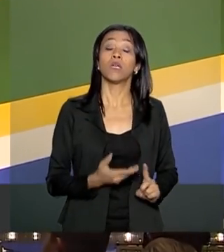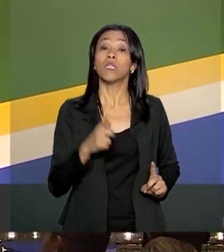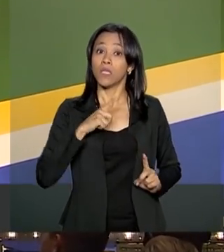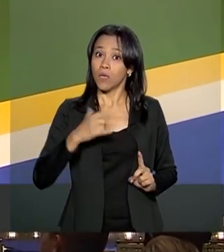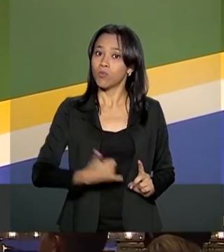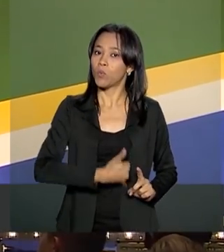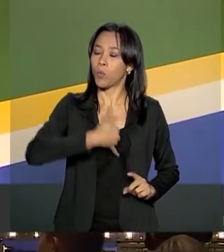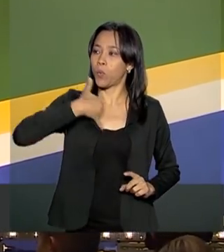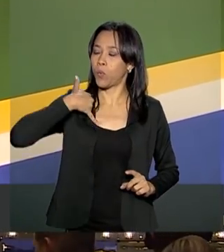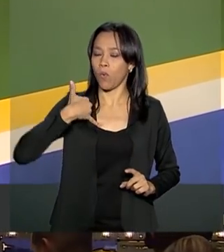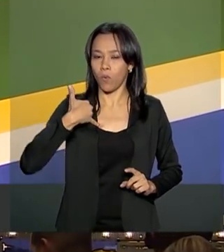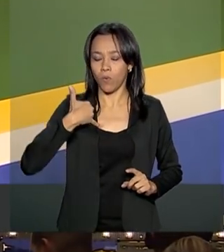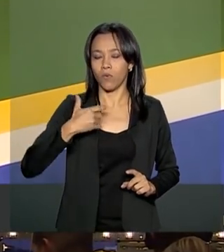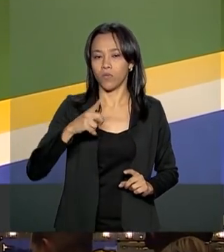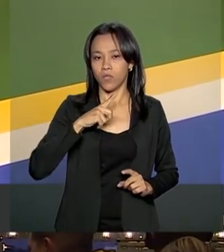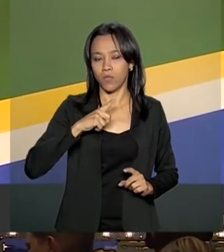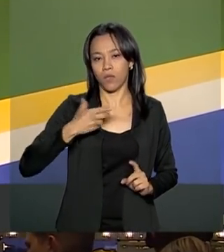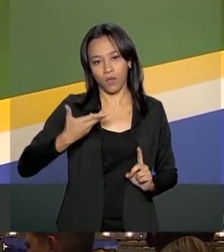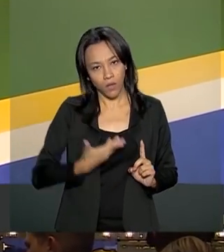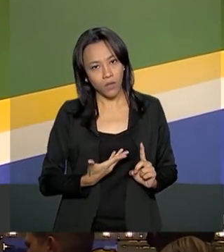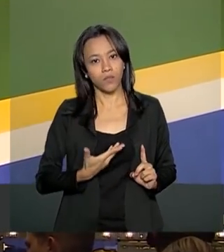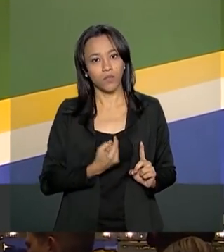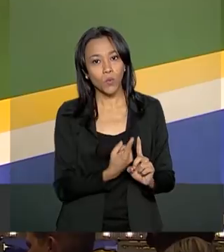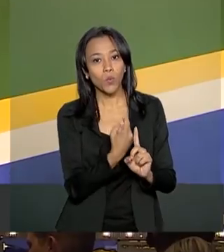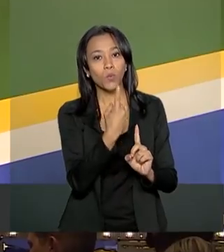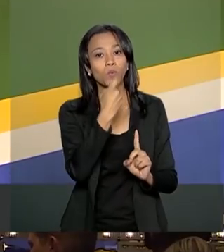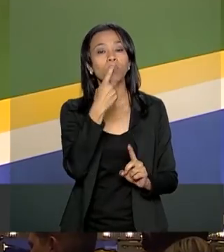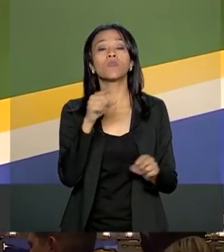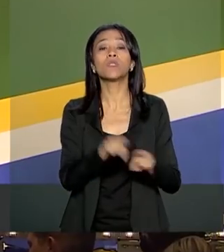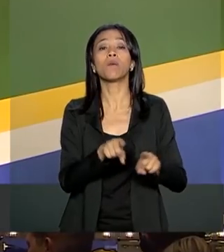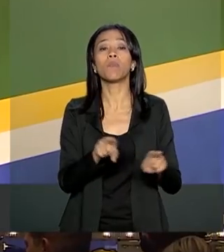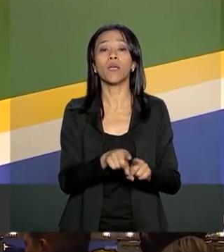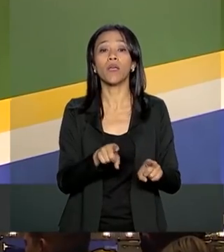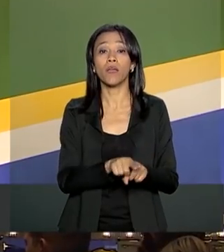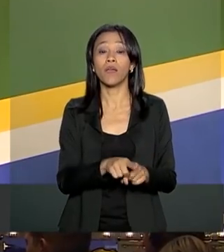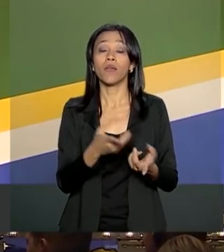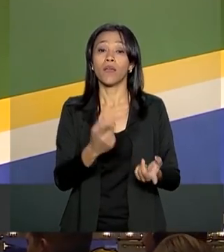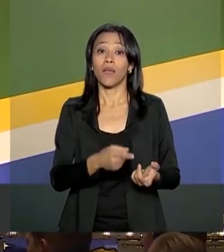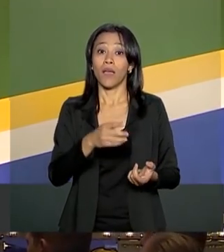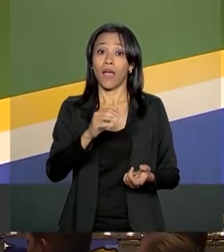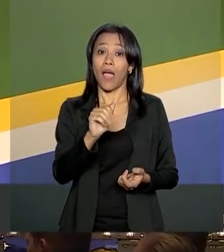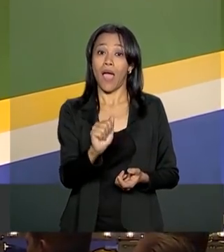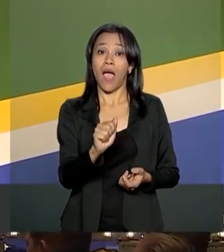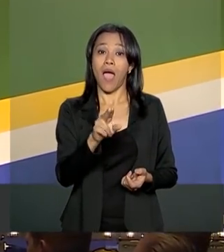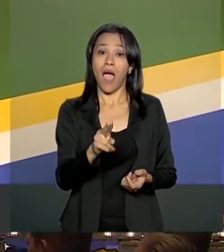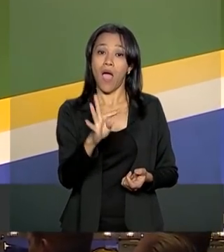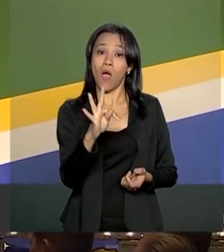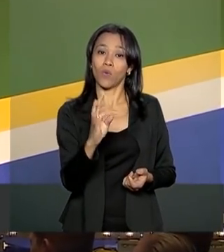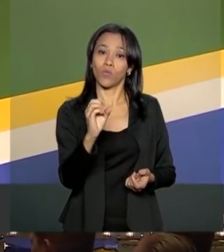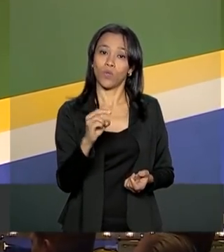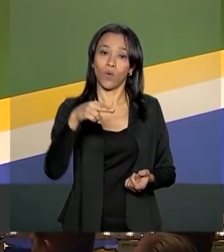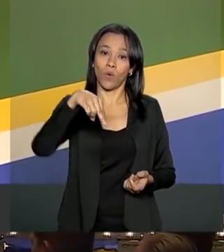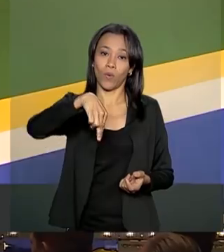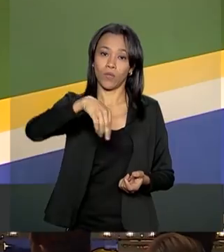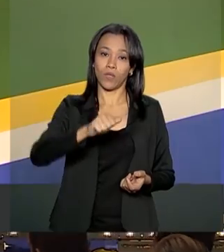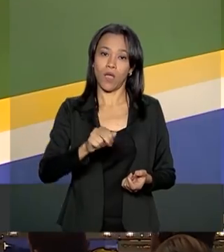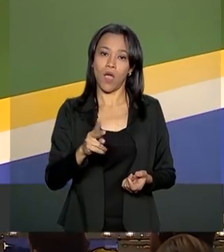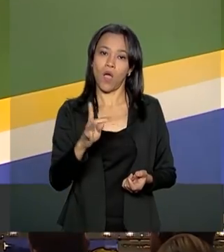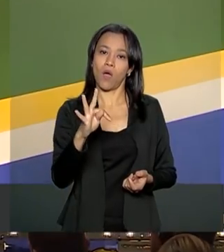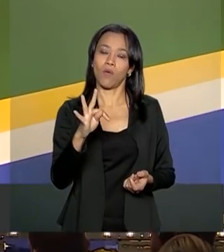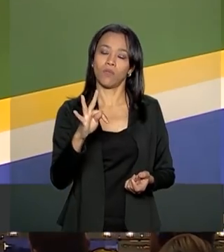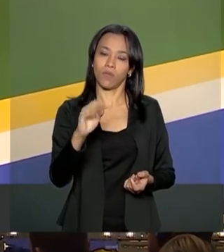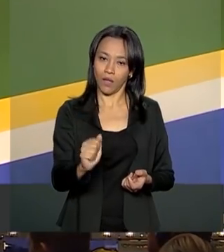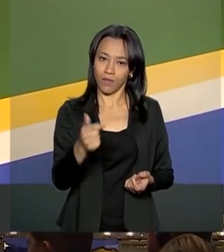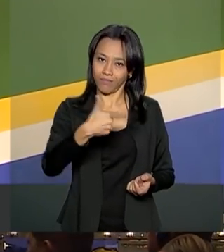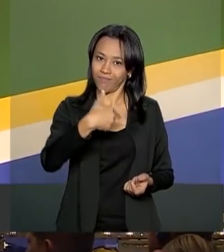orgulho de termos o único astronauta do Hemisfério Sul, o tenente-coronel da Aeronáutica,